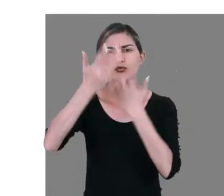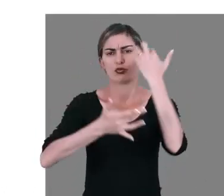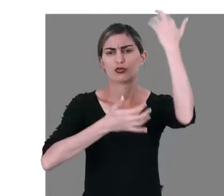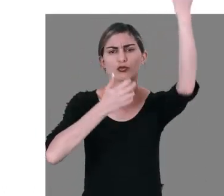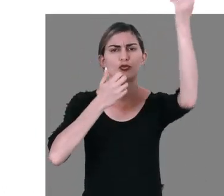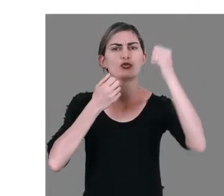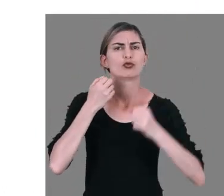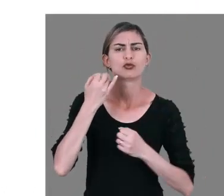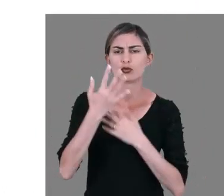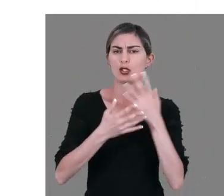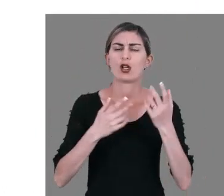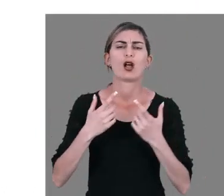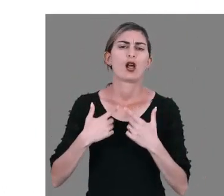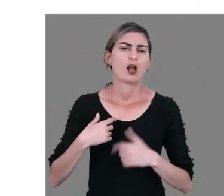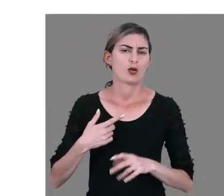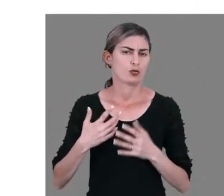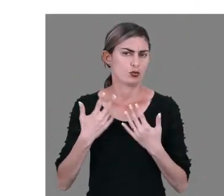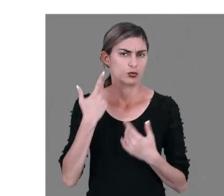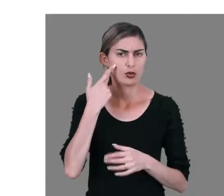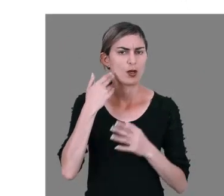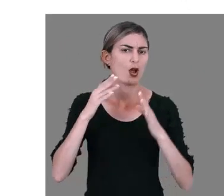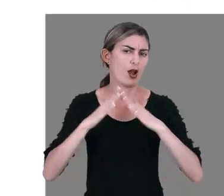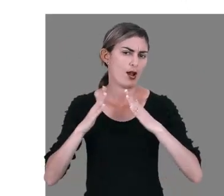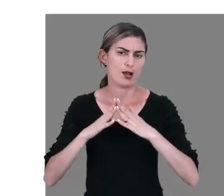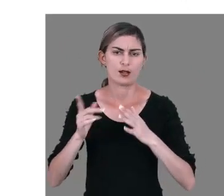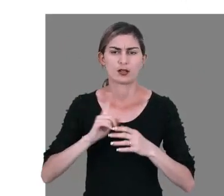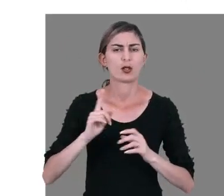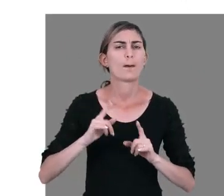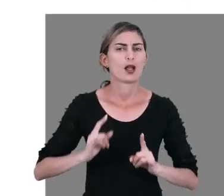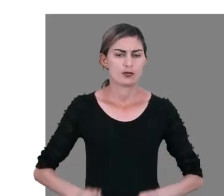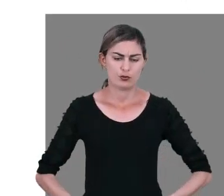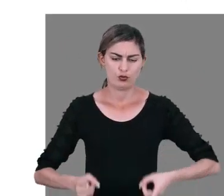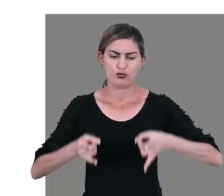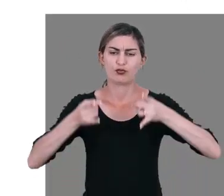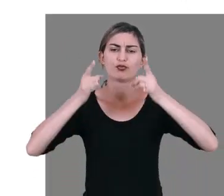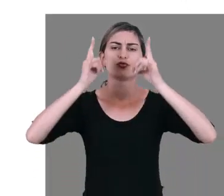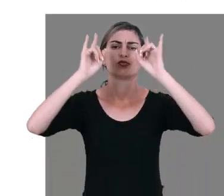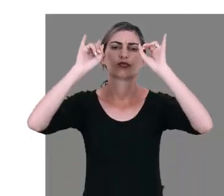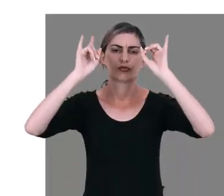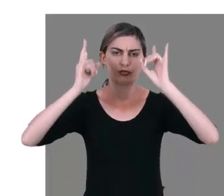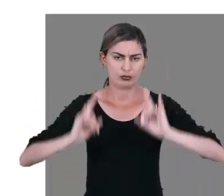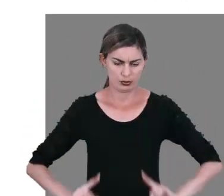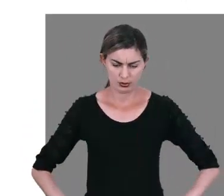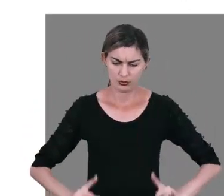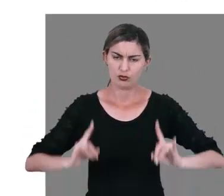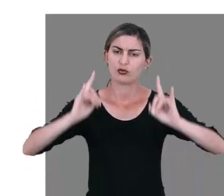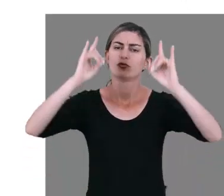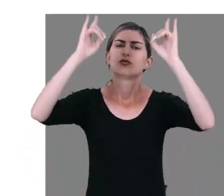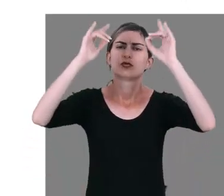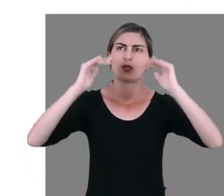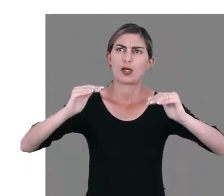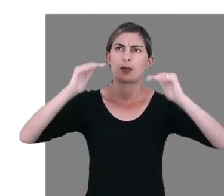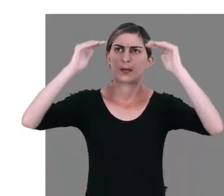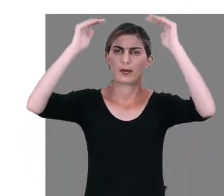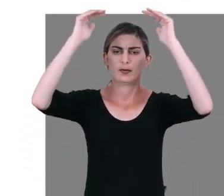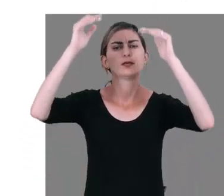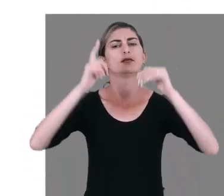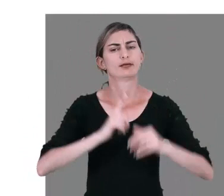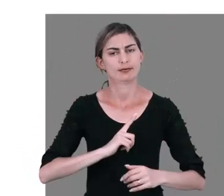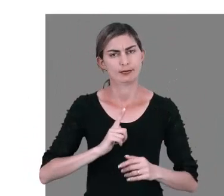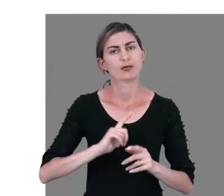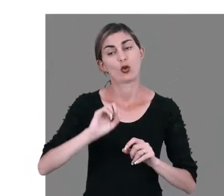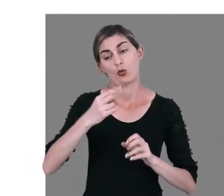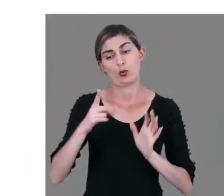Não muito comum em residências, mas em edifícios residenciais de múltiplos apartamentos ou